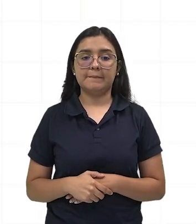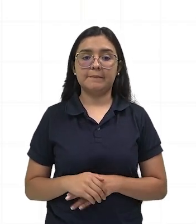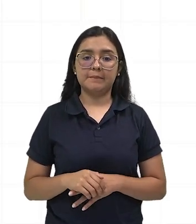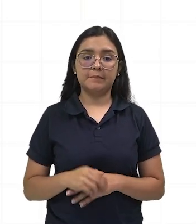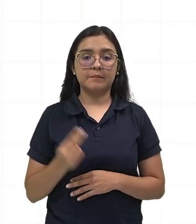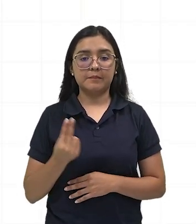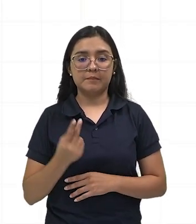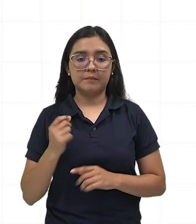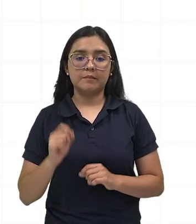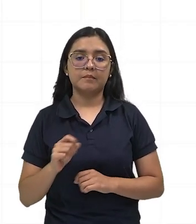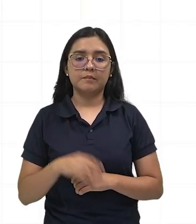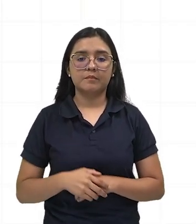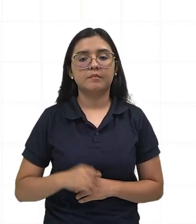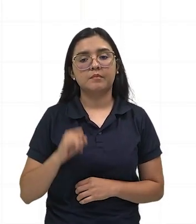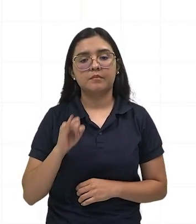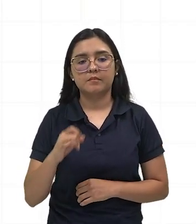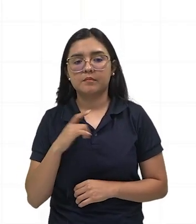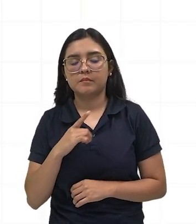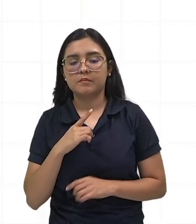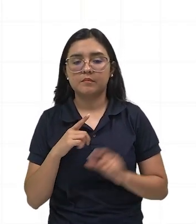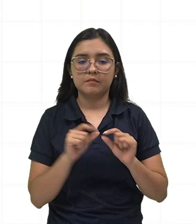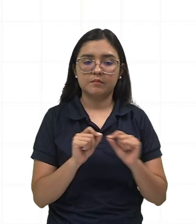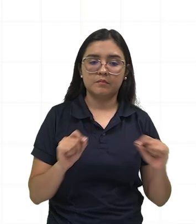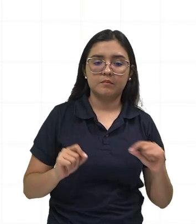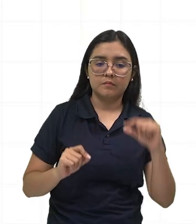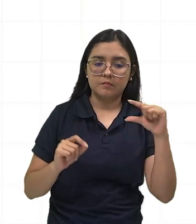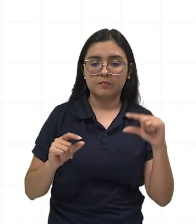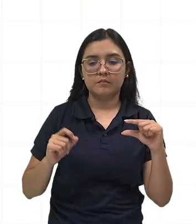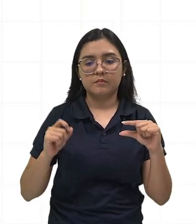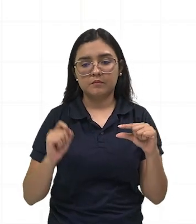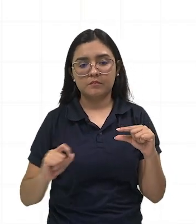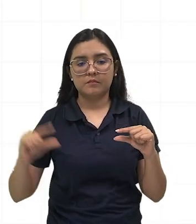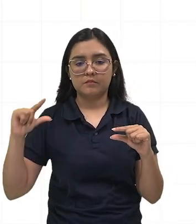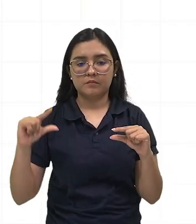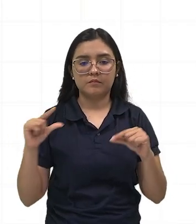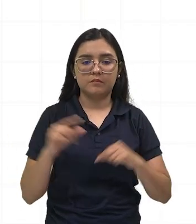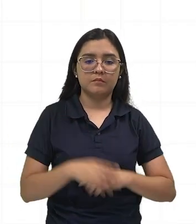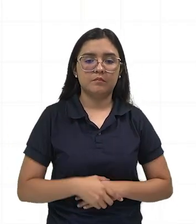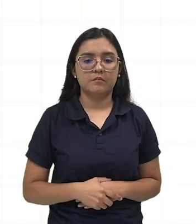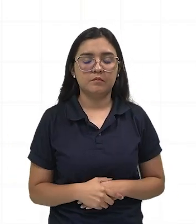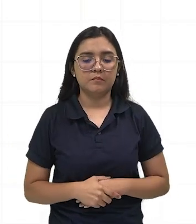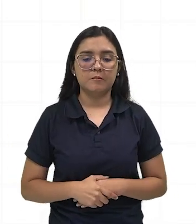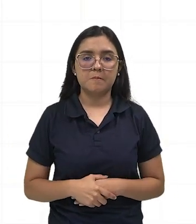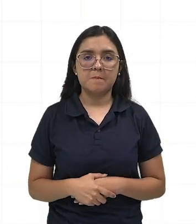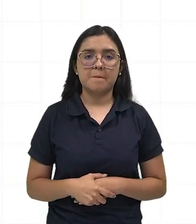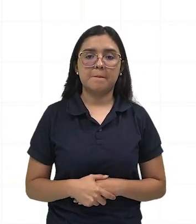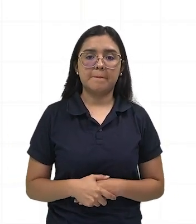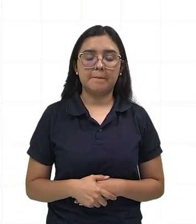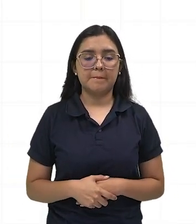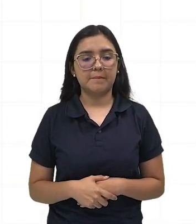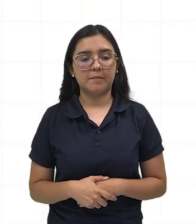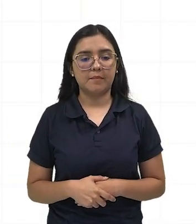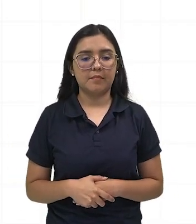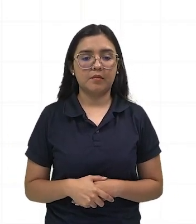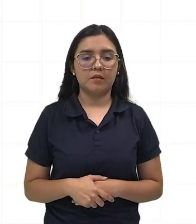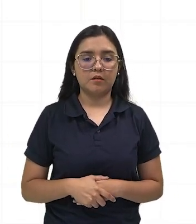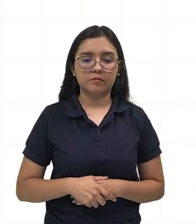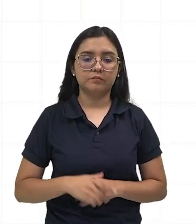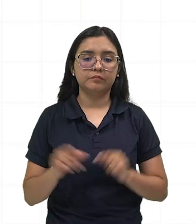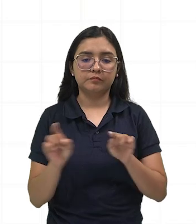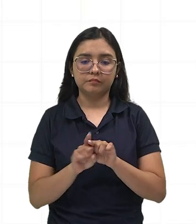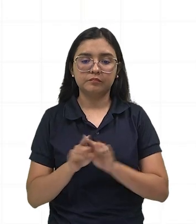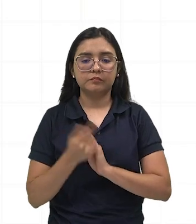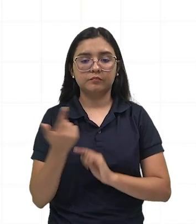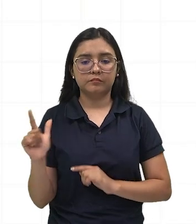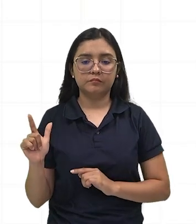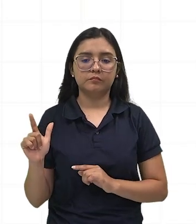quando o aumento na medida de uma delas causa um